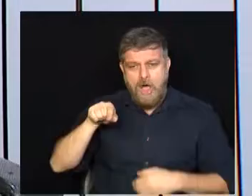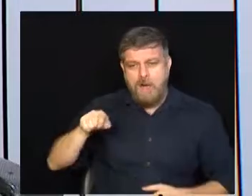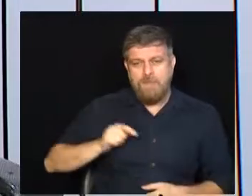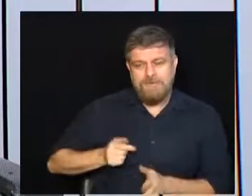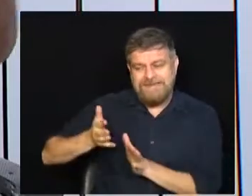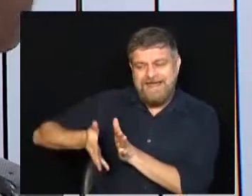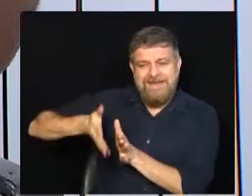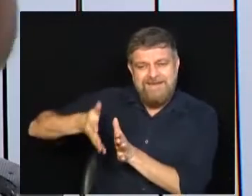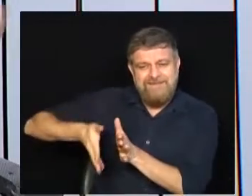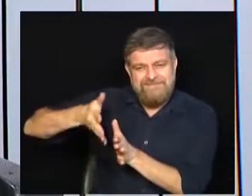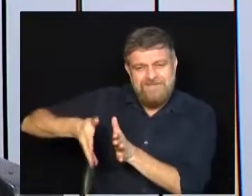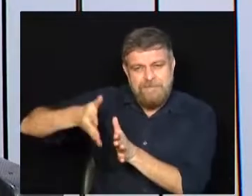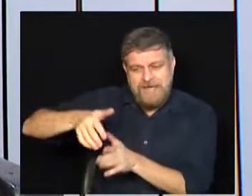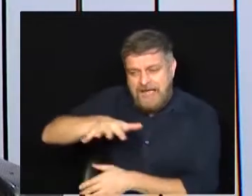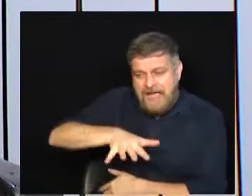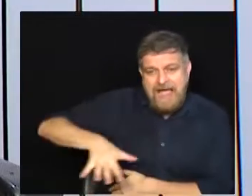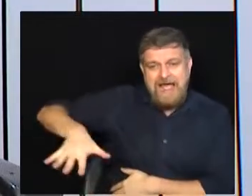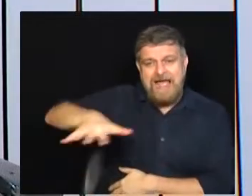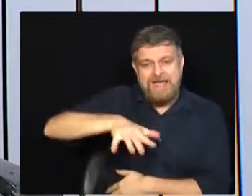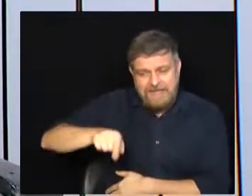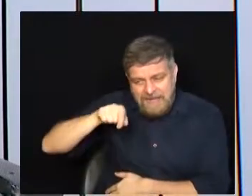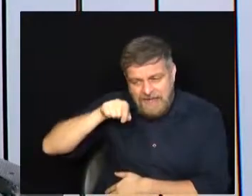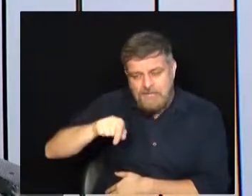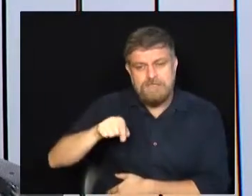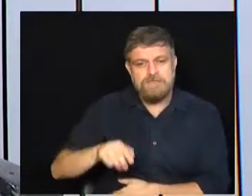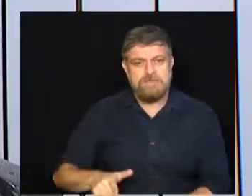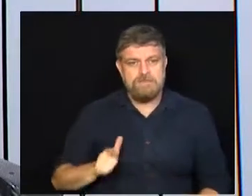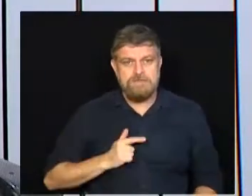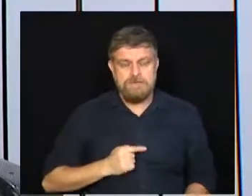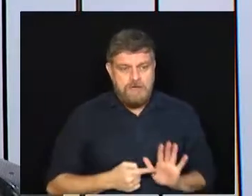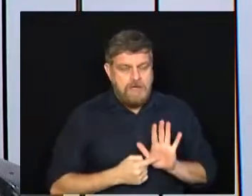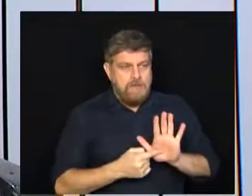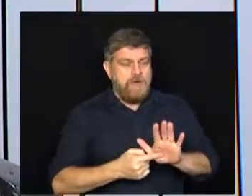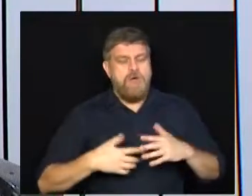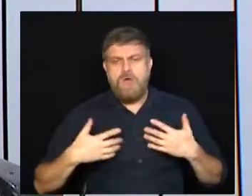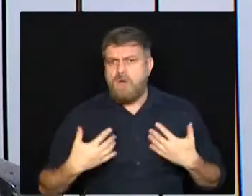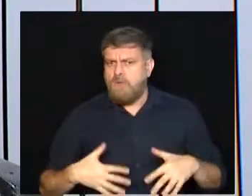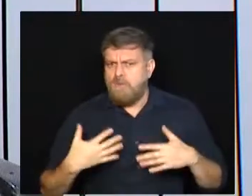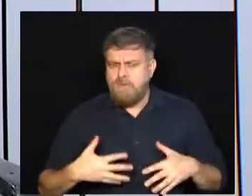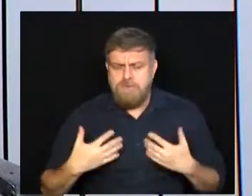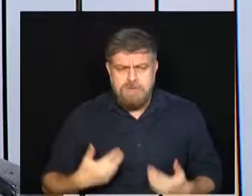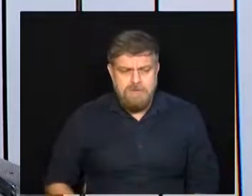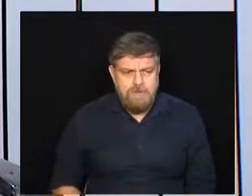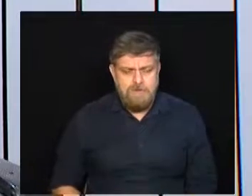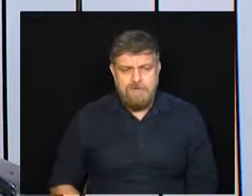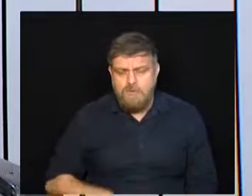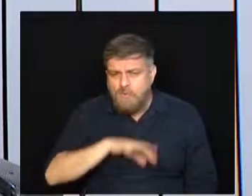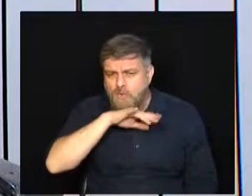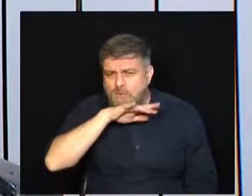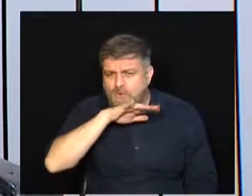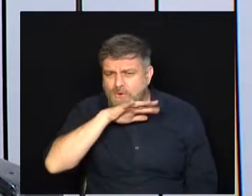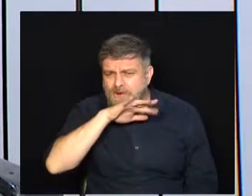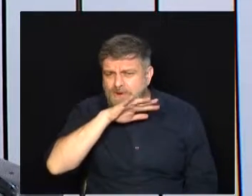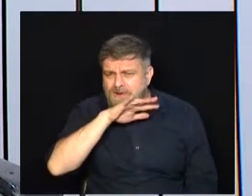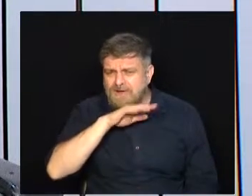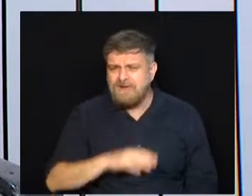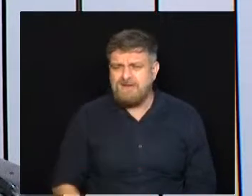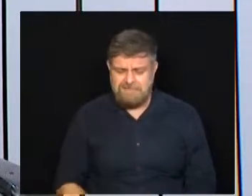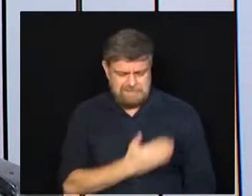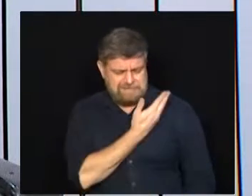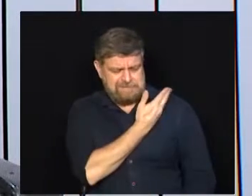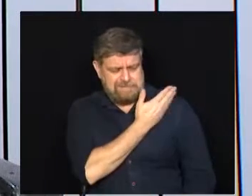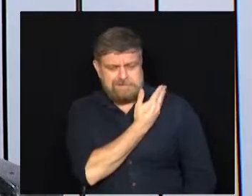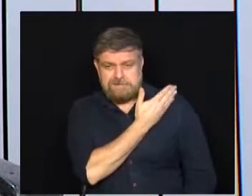ali naquela região também. Então, isso denota uma visão, né? Então, ou seja, eu citei